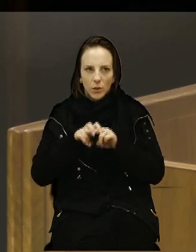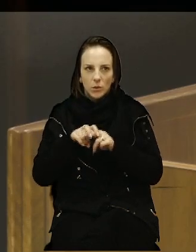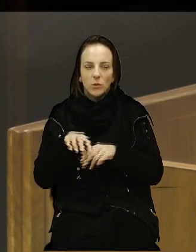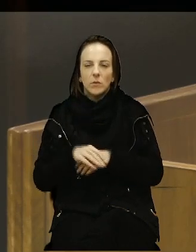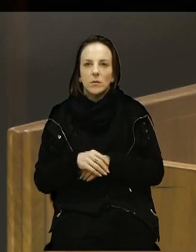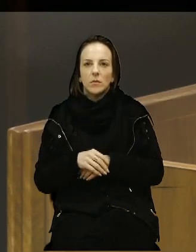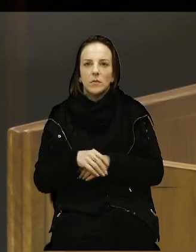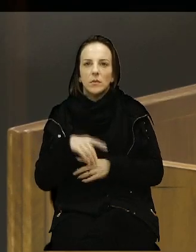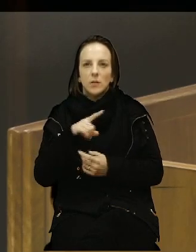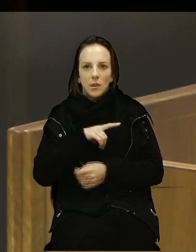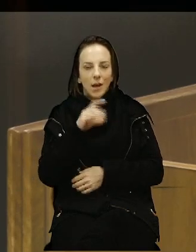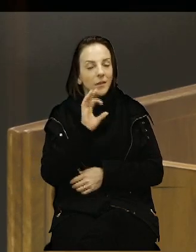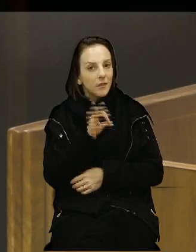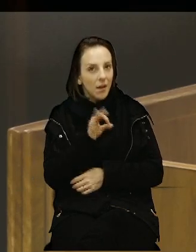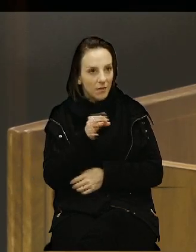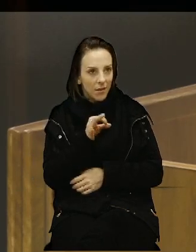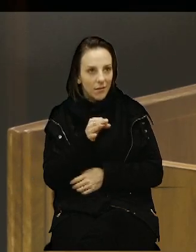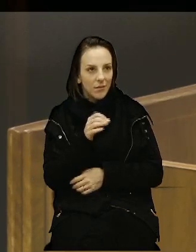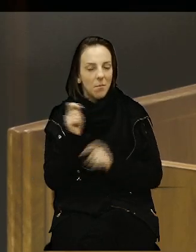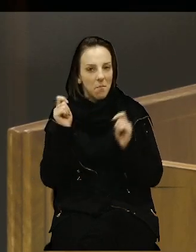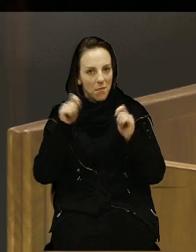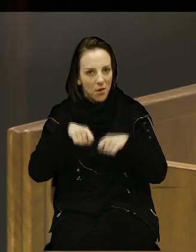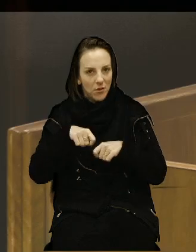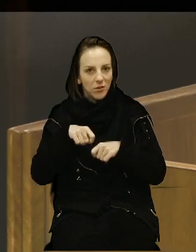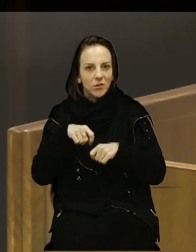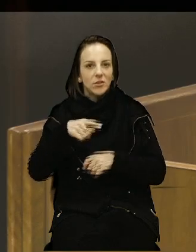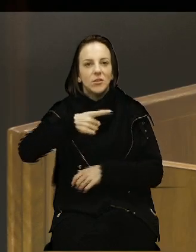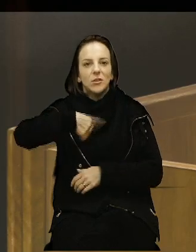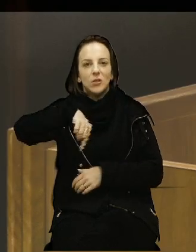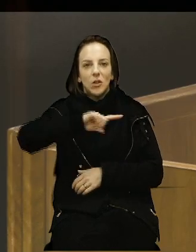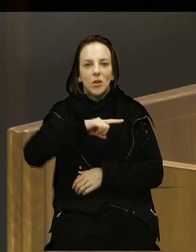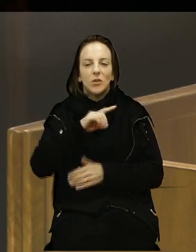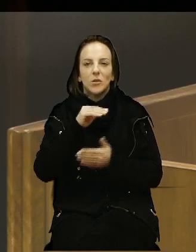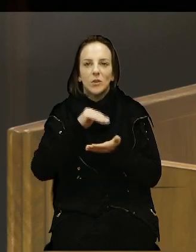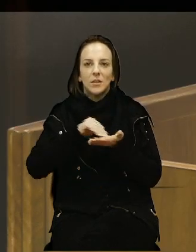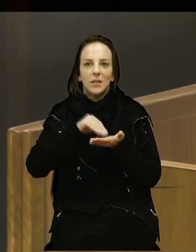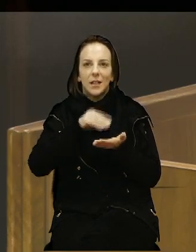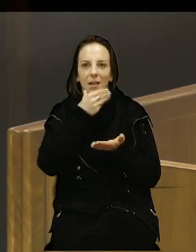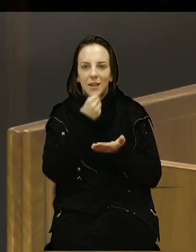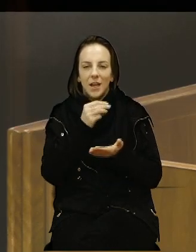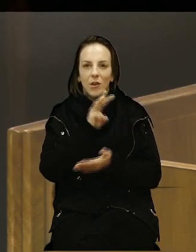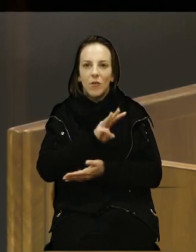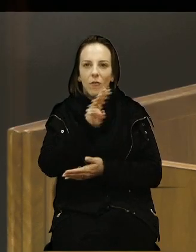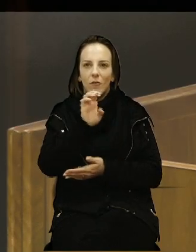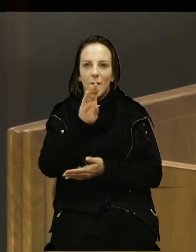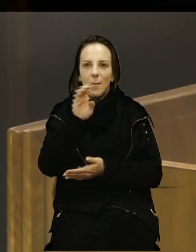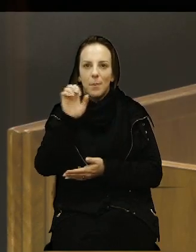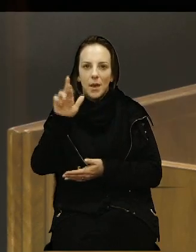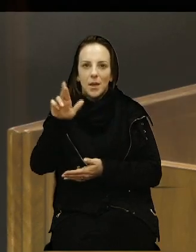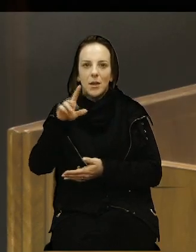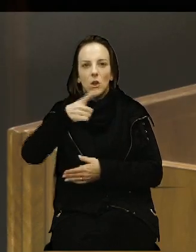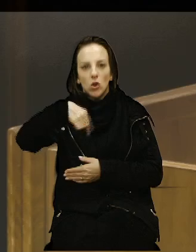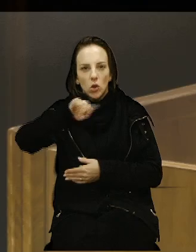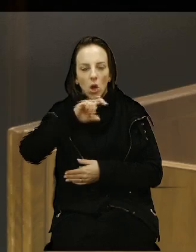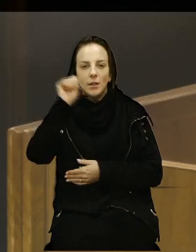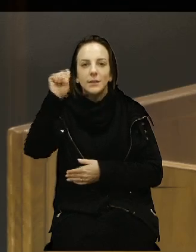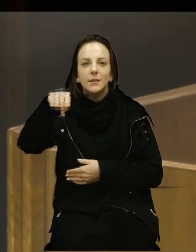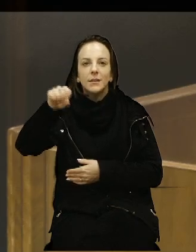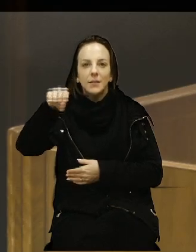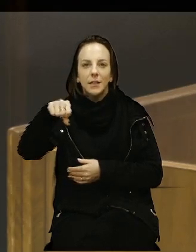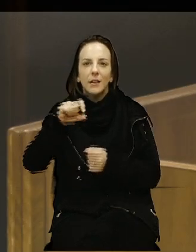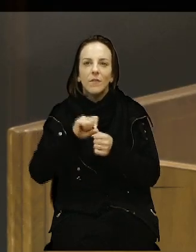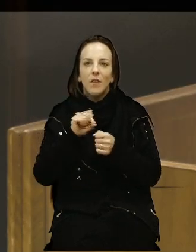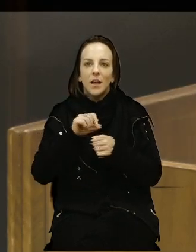ter certeza, nosso nobre secretário Weber, que estaremos sim fazendo